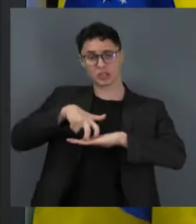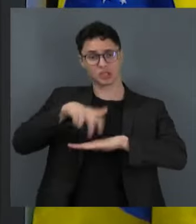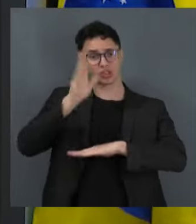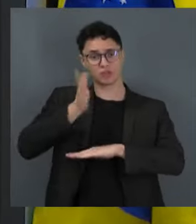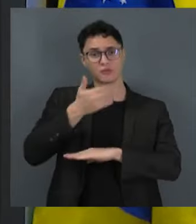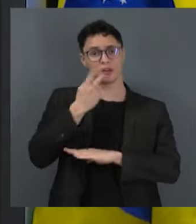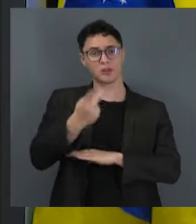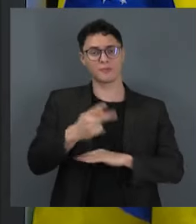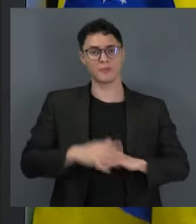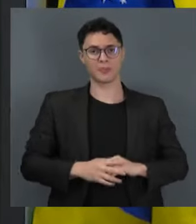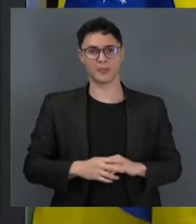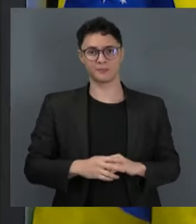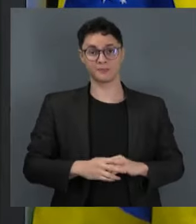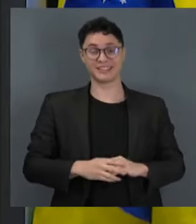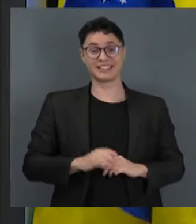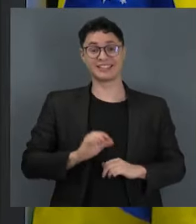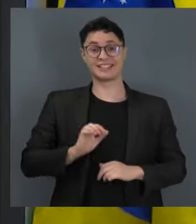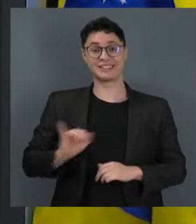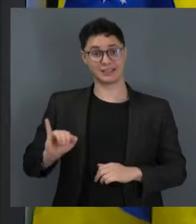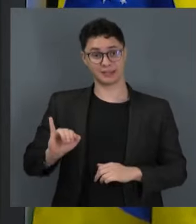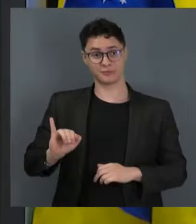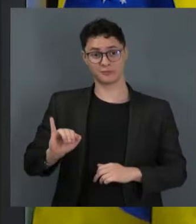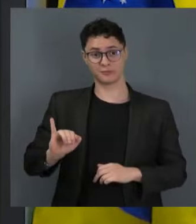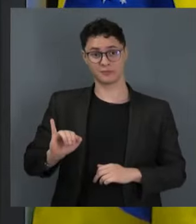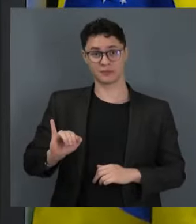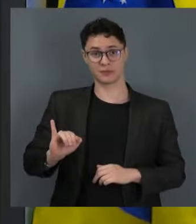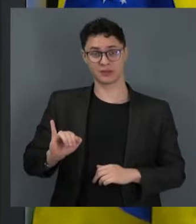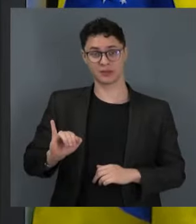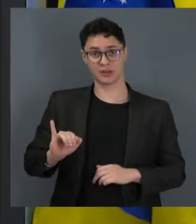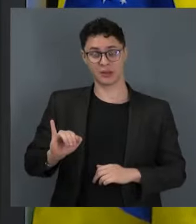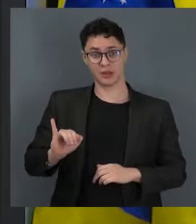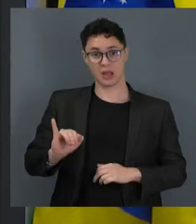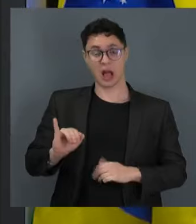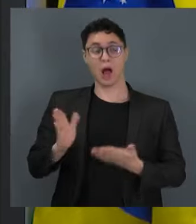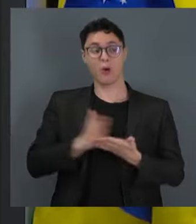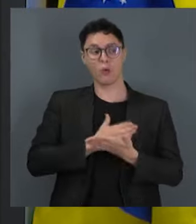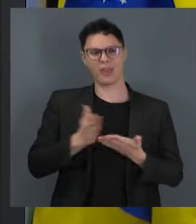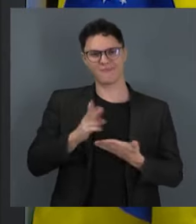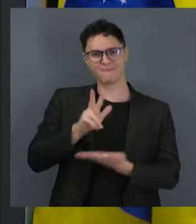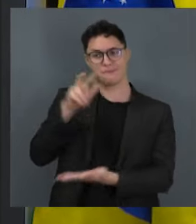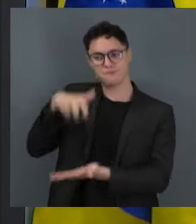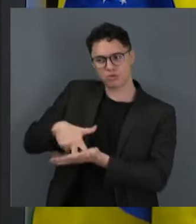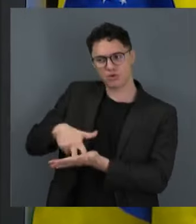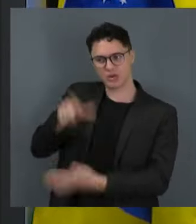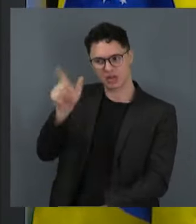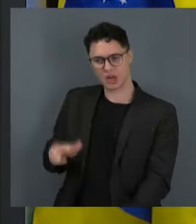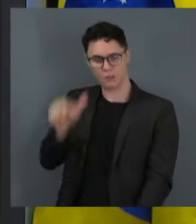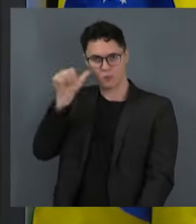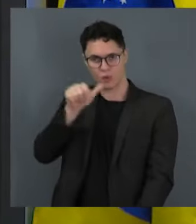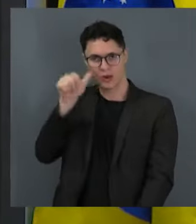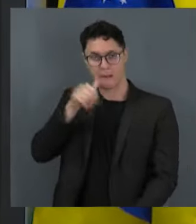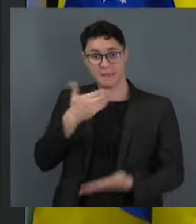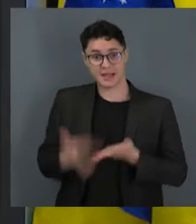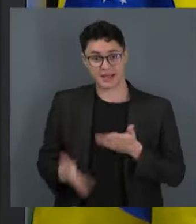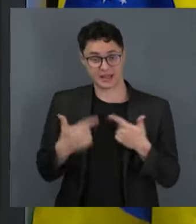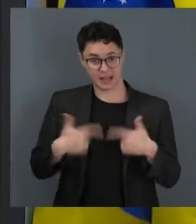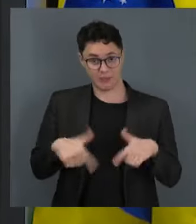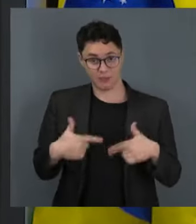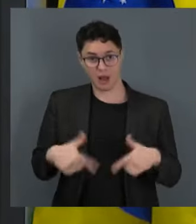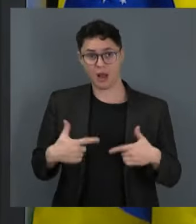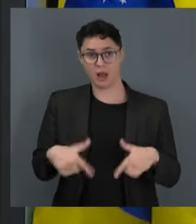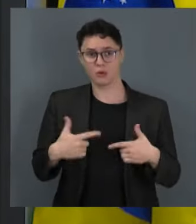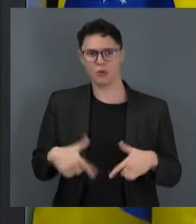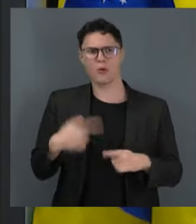está se de alguma forma ela for punida perde o seu emprego